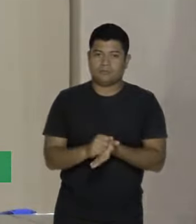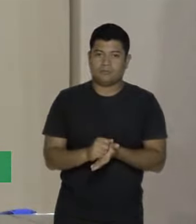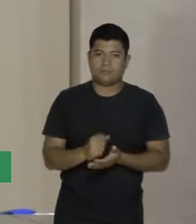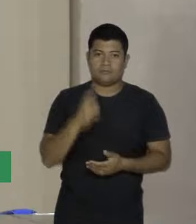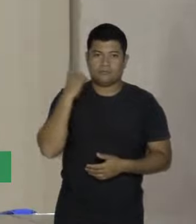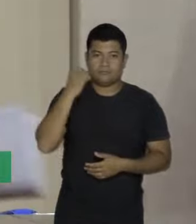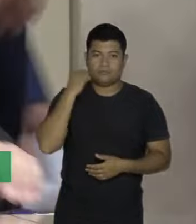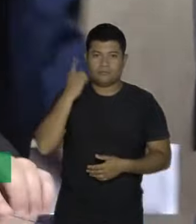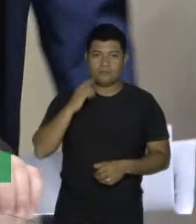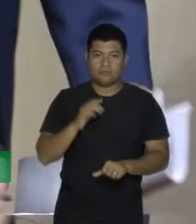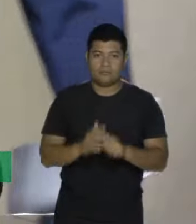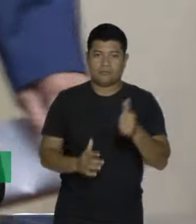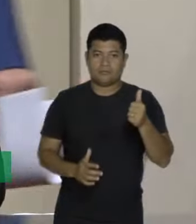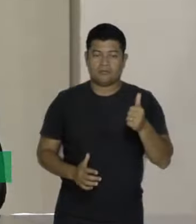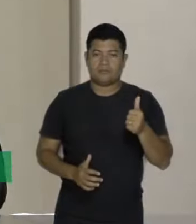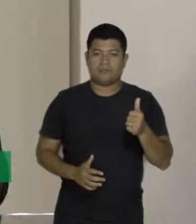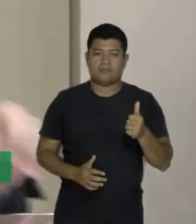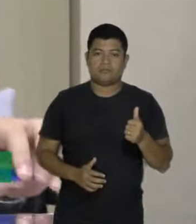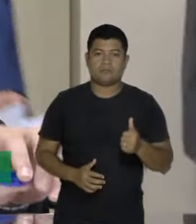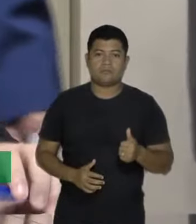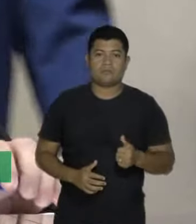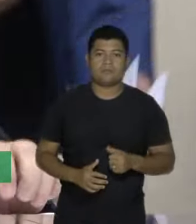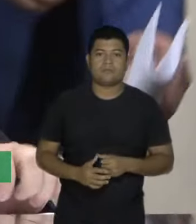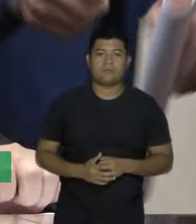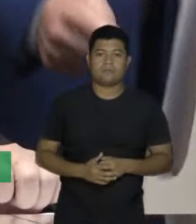em primeiro lugar...